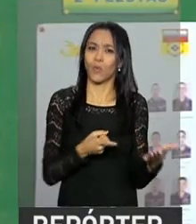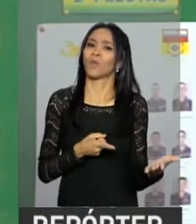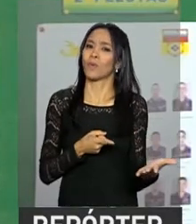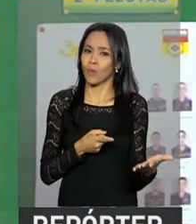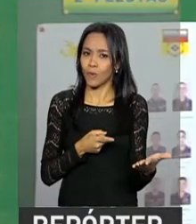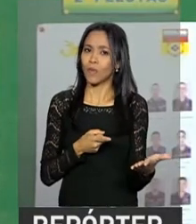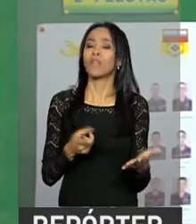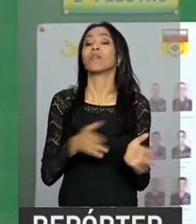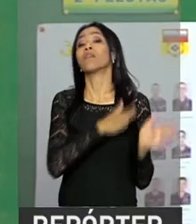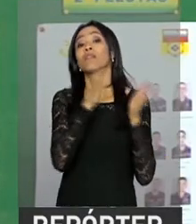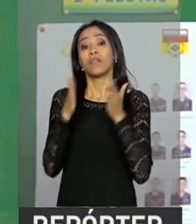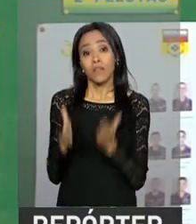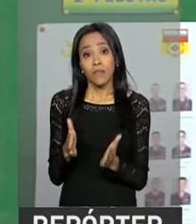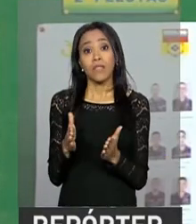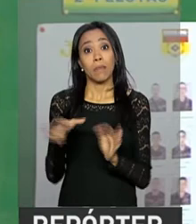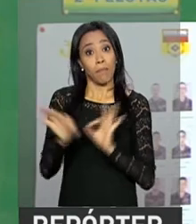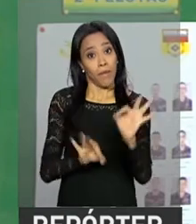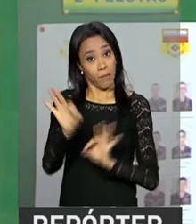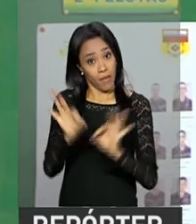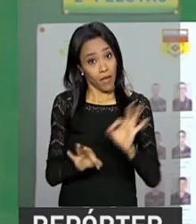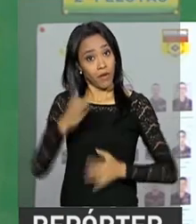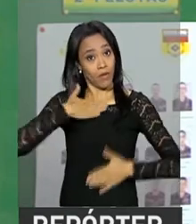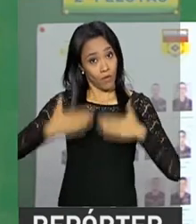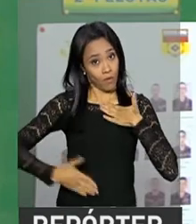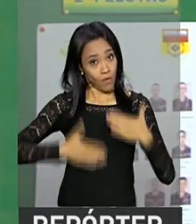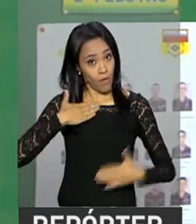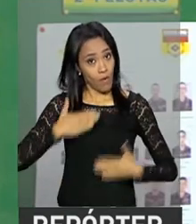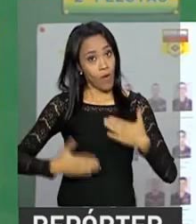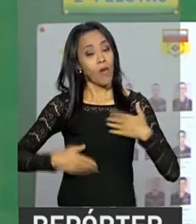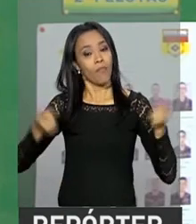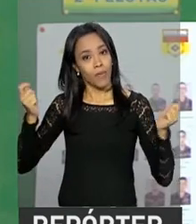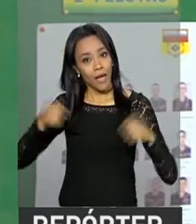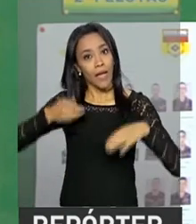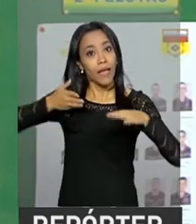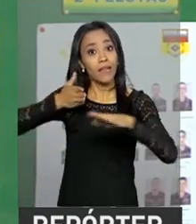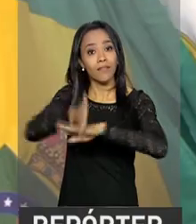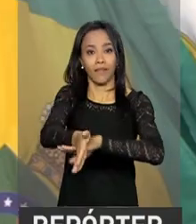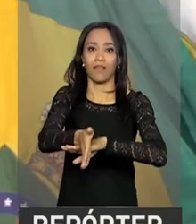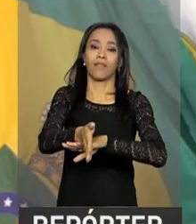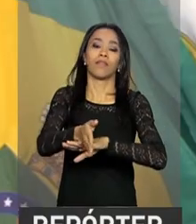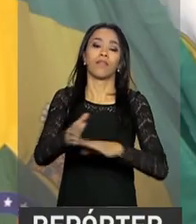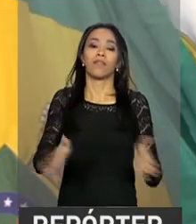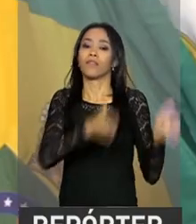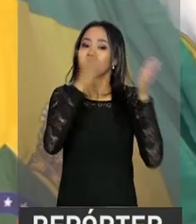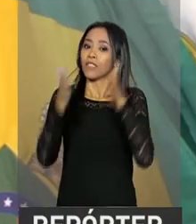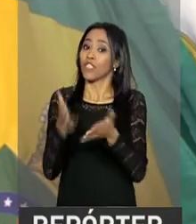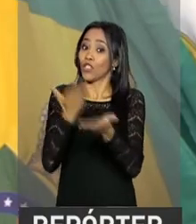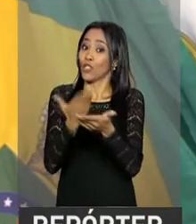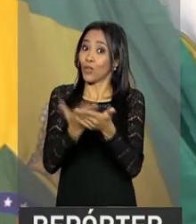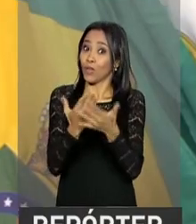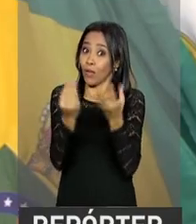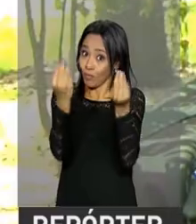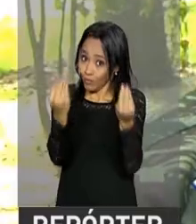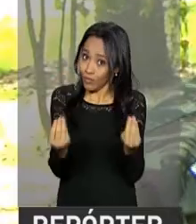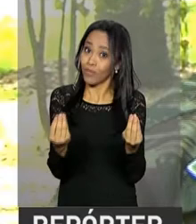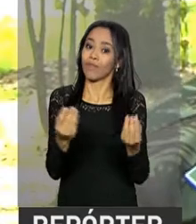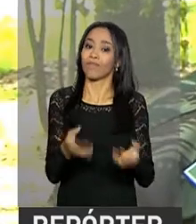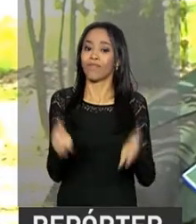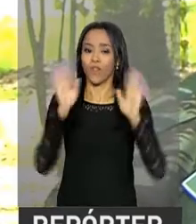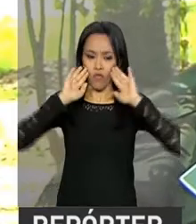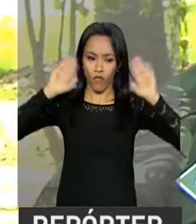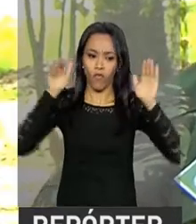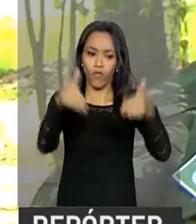e fazer um preparo físico para ingressar no período básico ali. Estudar muito e se preparar fisicamente. Focar